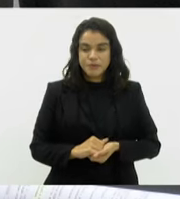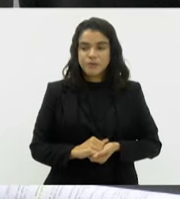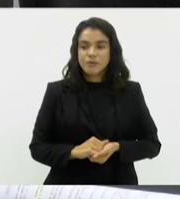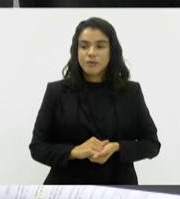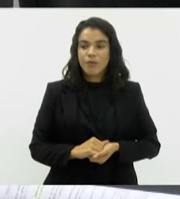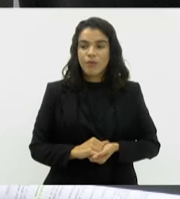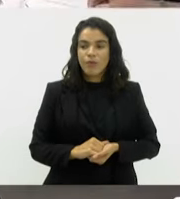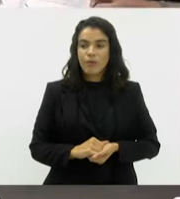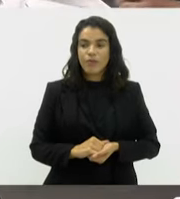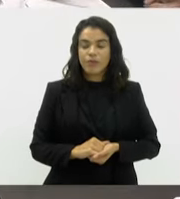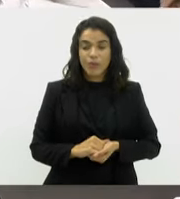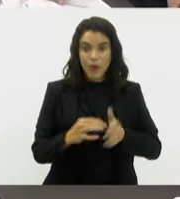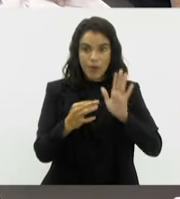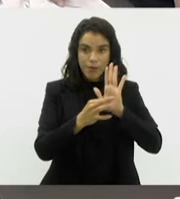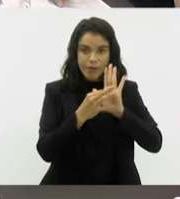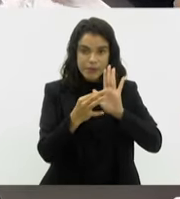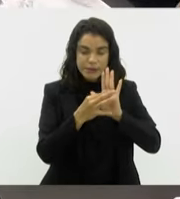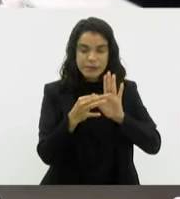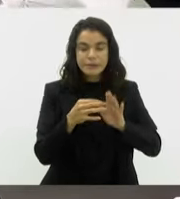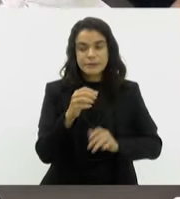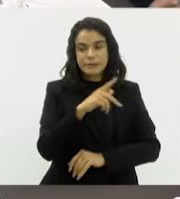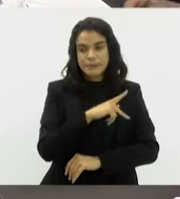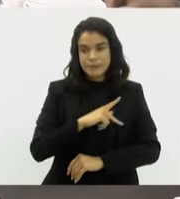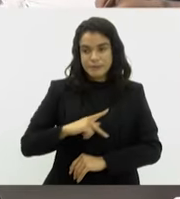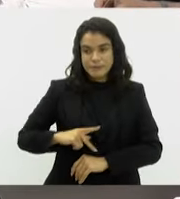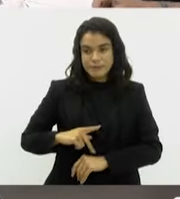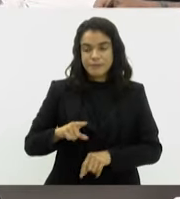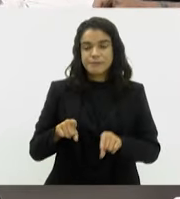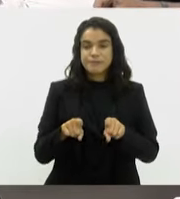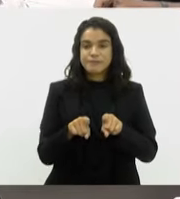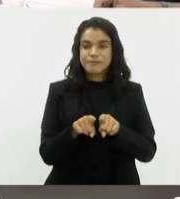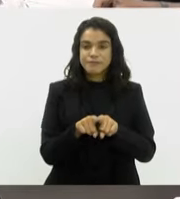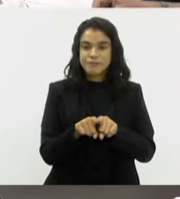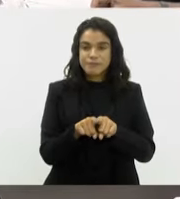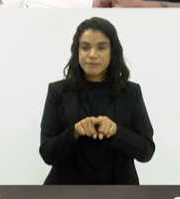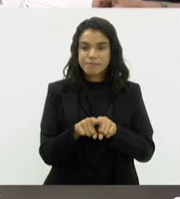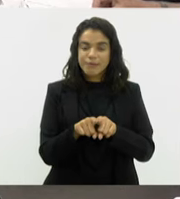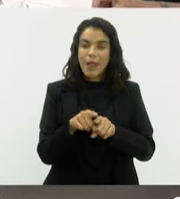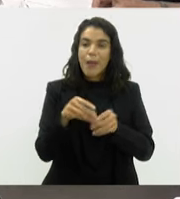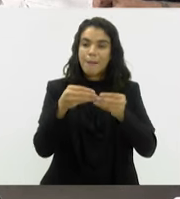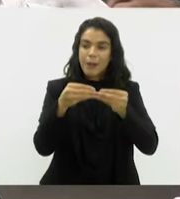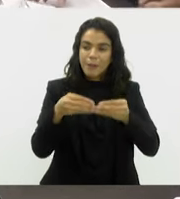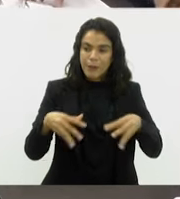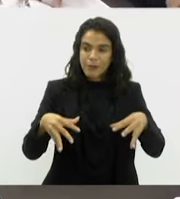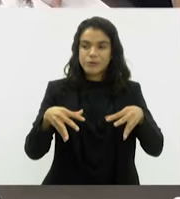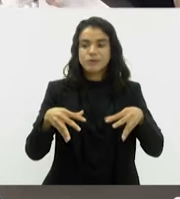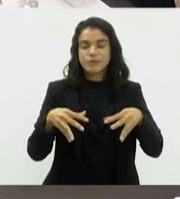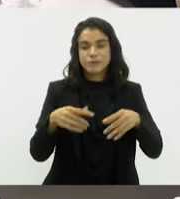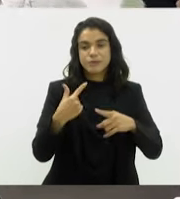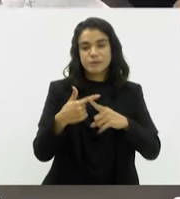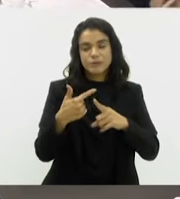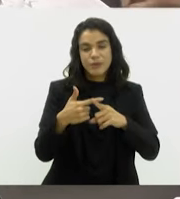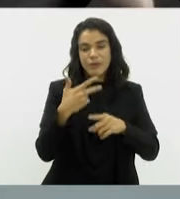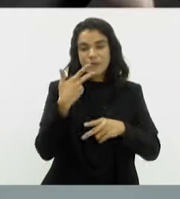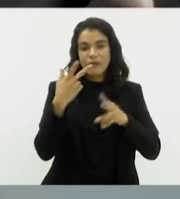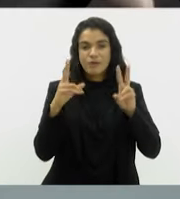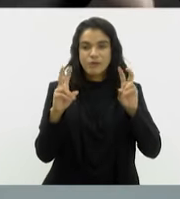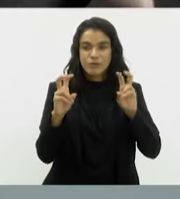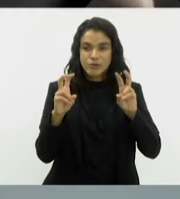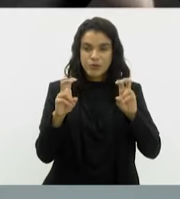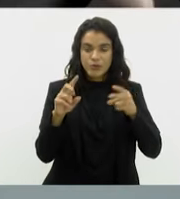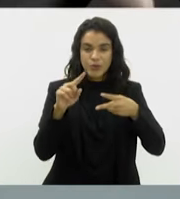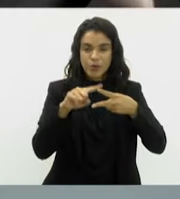do parecer, senhor presidente, é pela prejudicabilidade, porque ele está se remetendo a